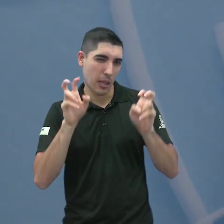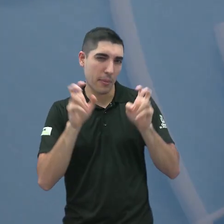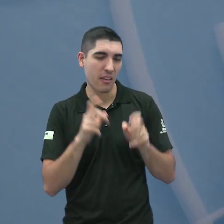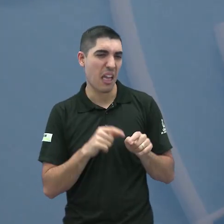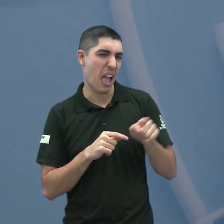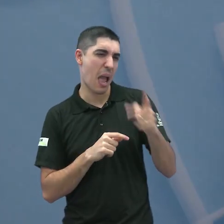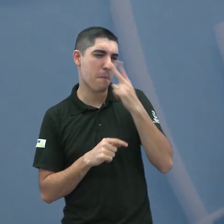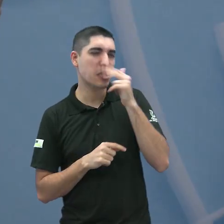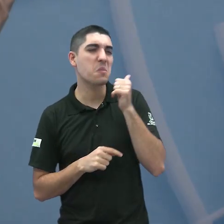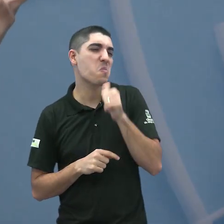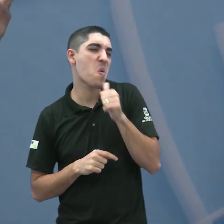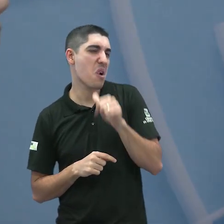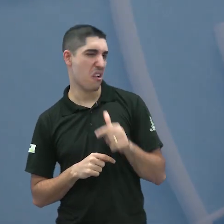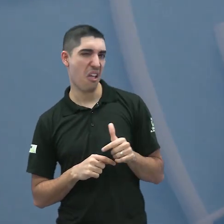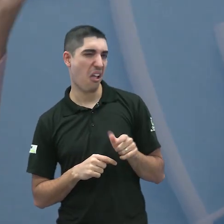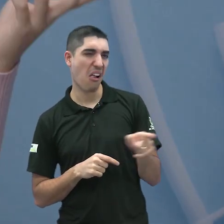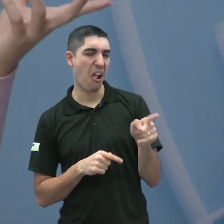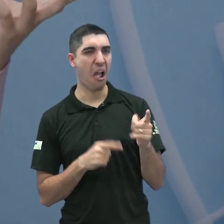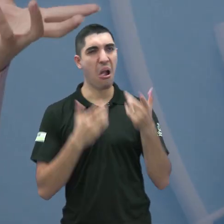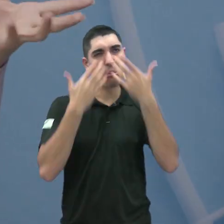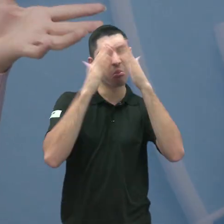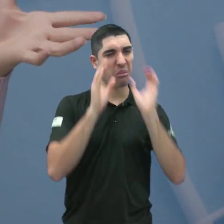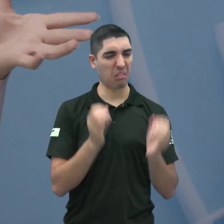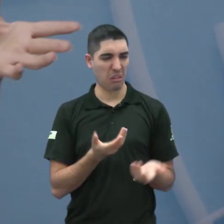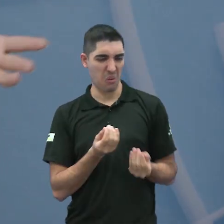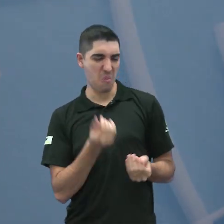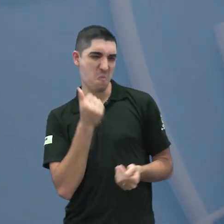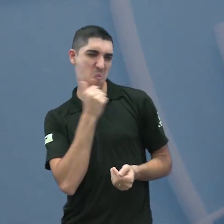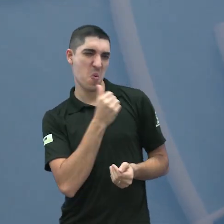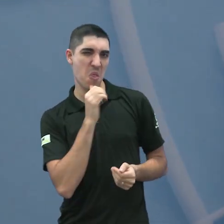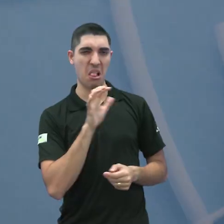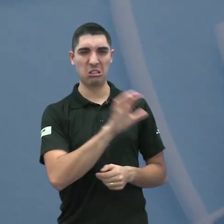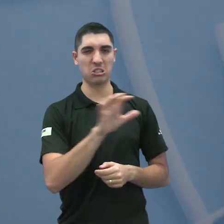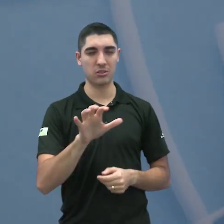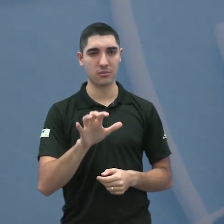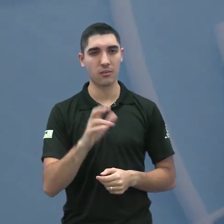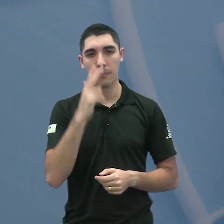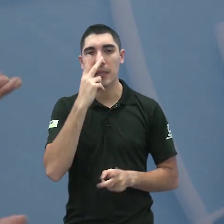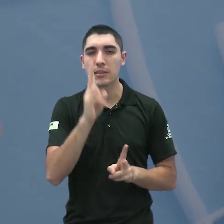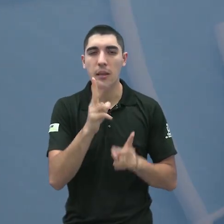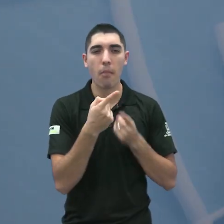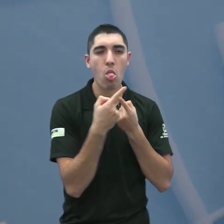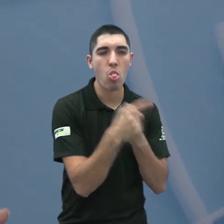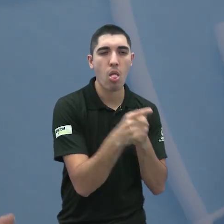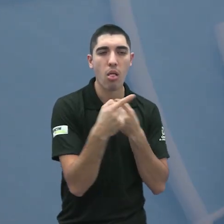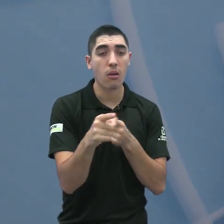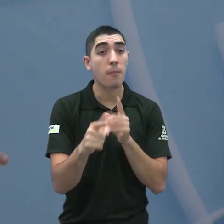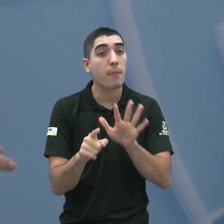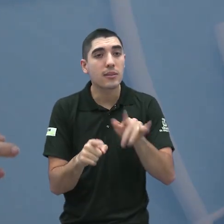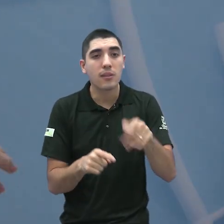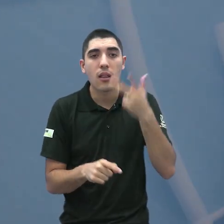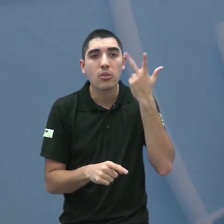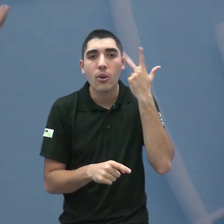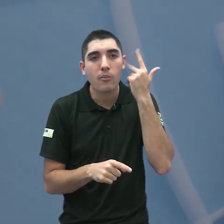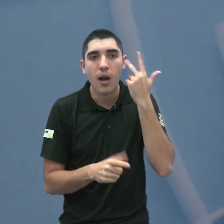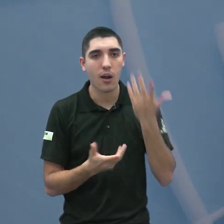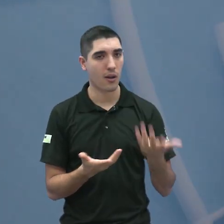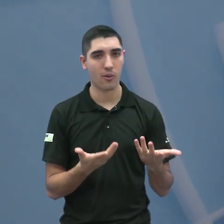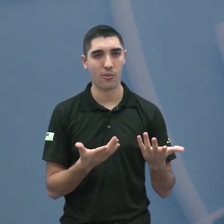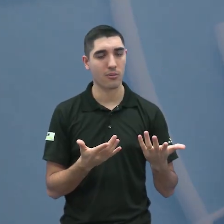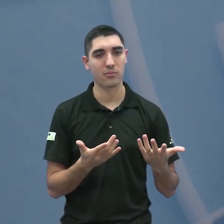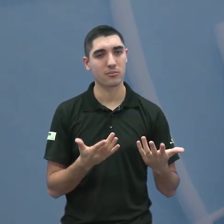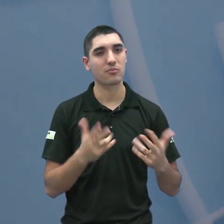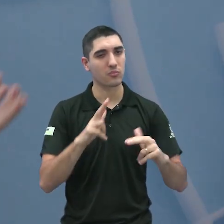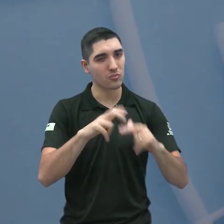homem, os termos, né, mais feminino, por ser desconstruído, né? Ou por muitas coisas falar coisas que deveriam